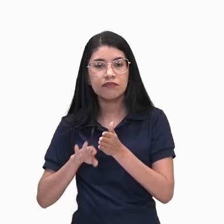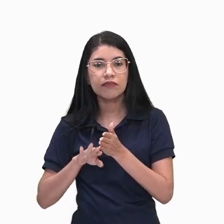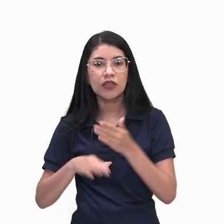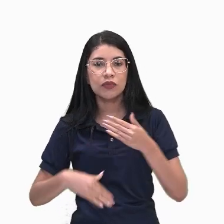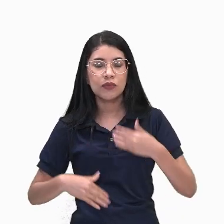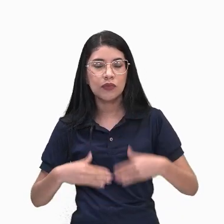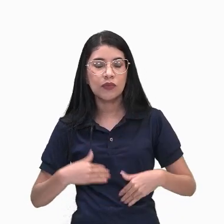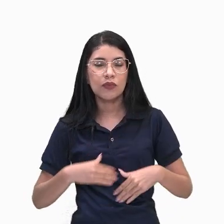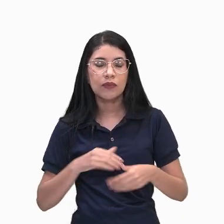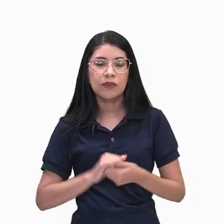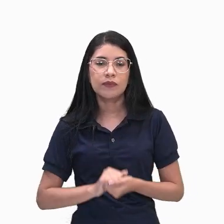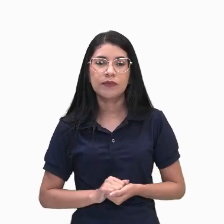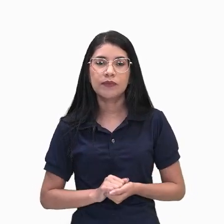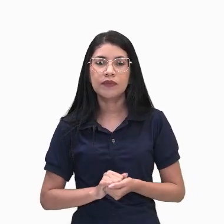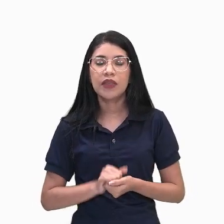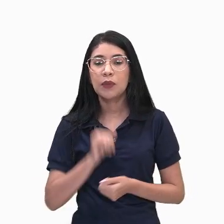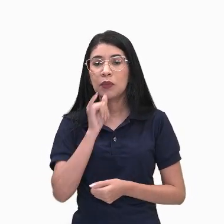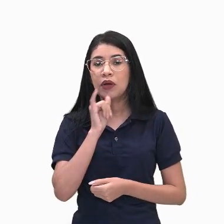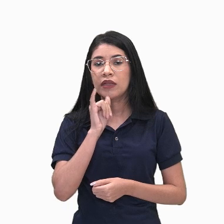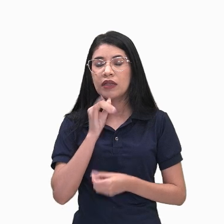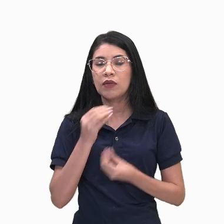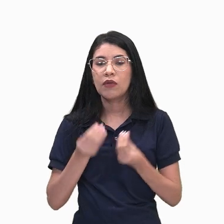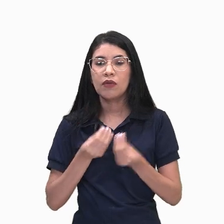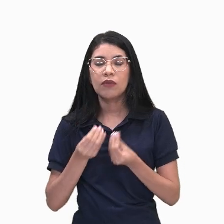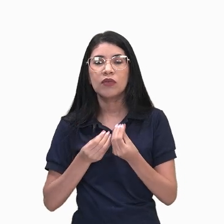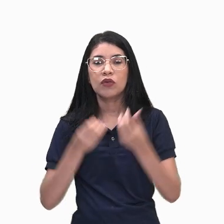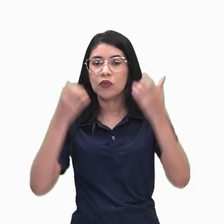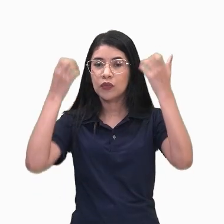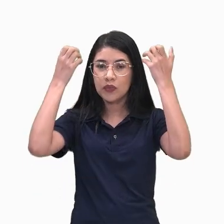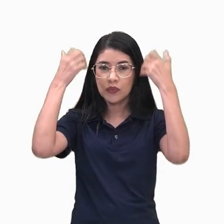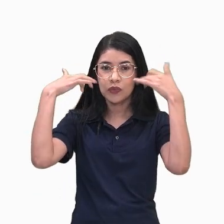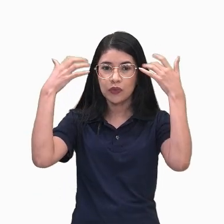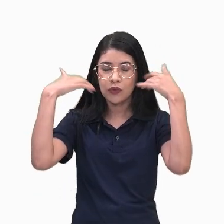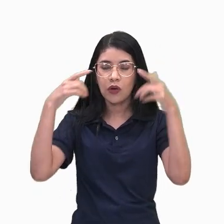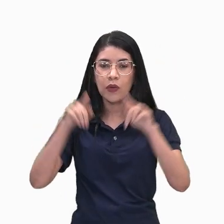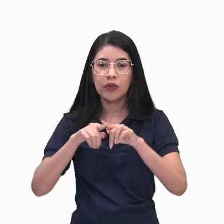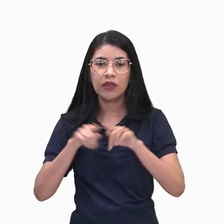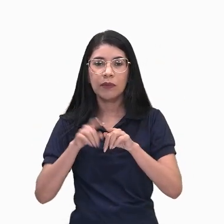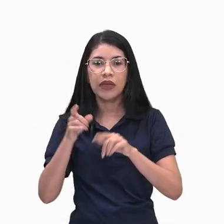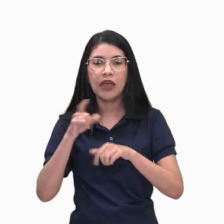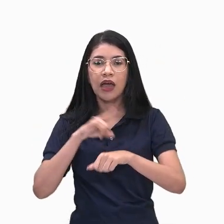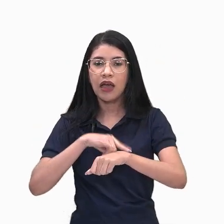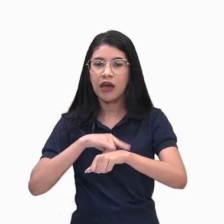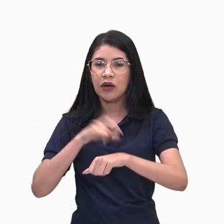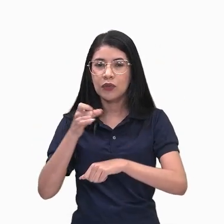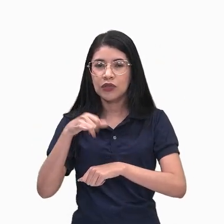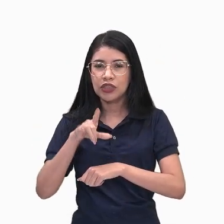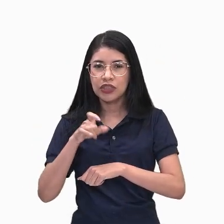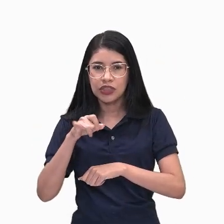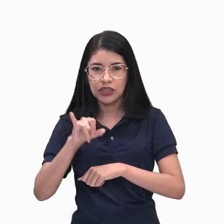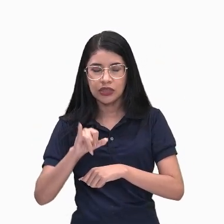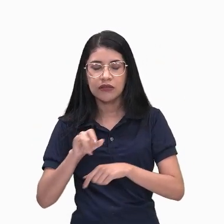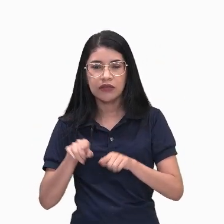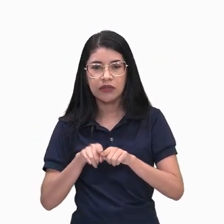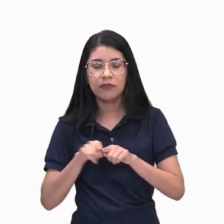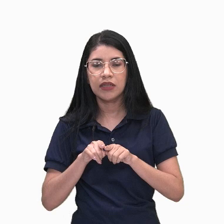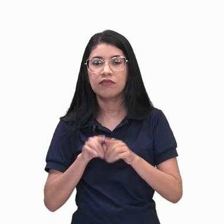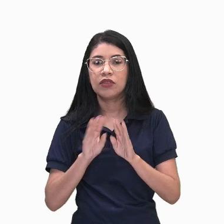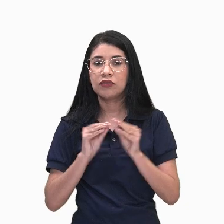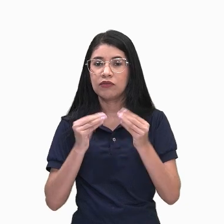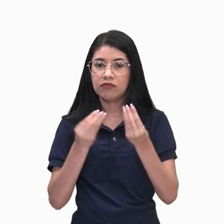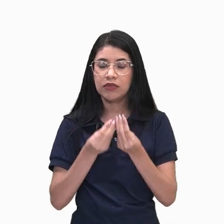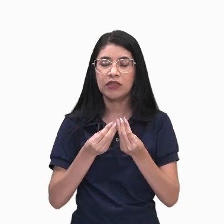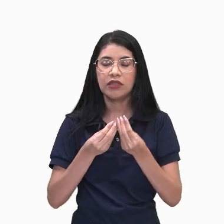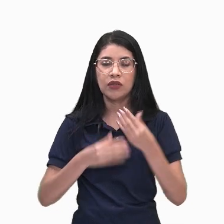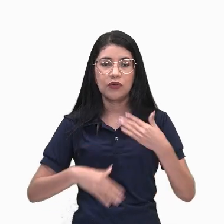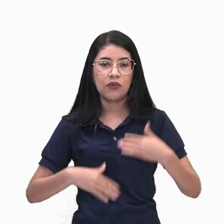essa substância do nosso corpo, como, por exemplo, o suor e também a urina, né? São outros exemplos aí de substâncias que o nosso